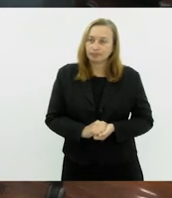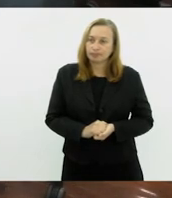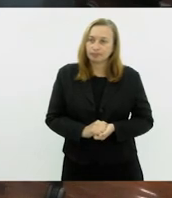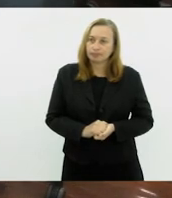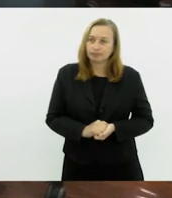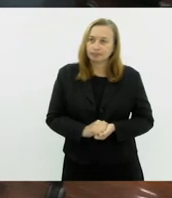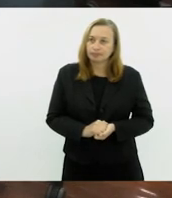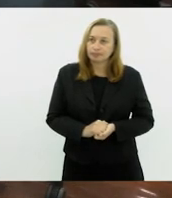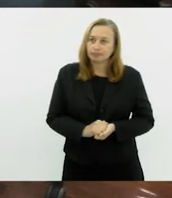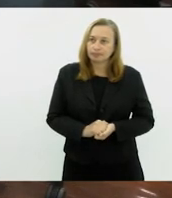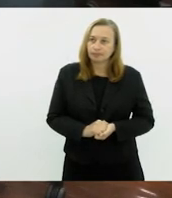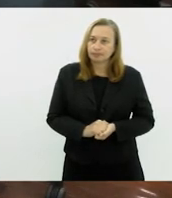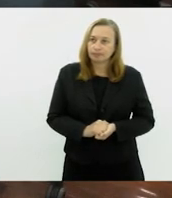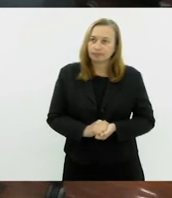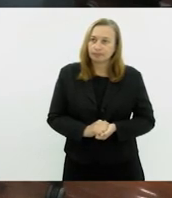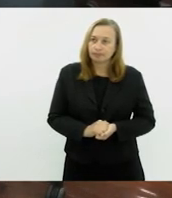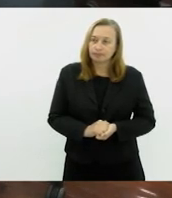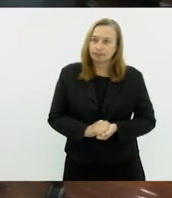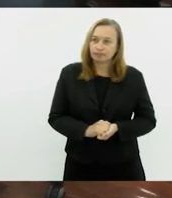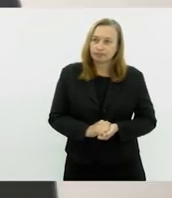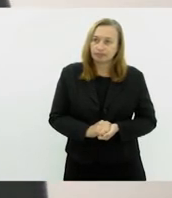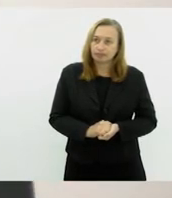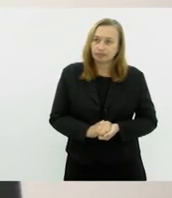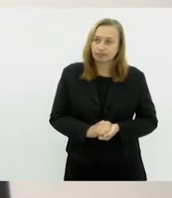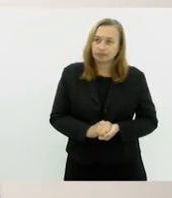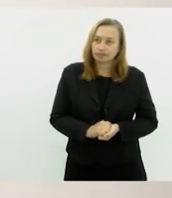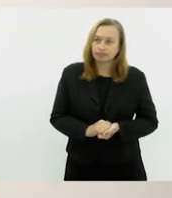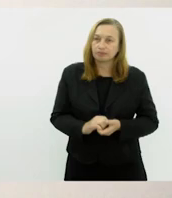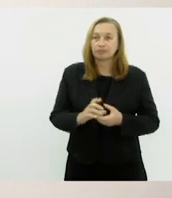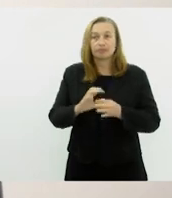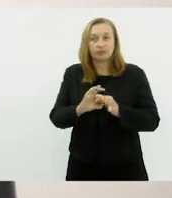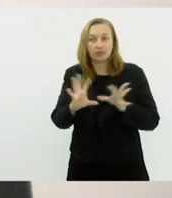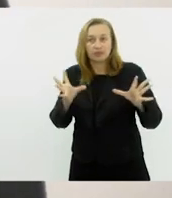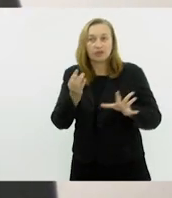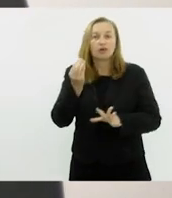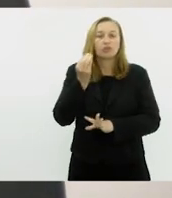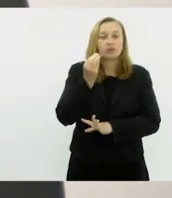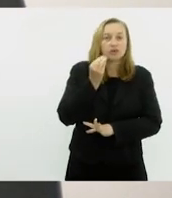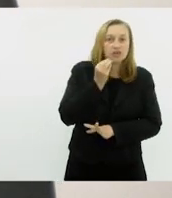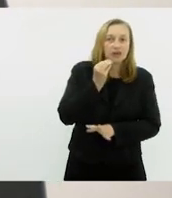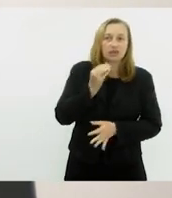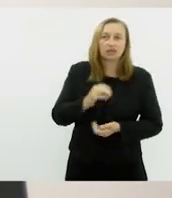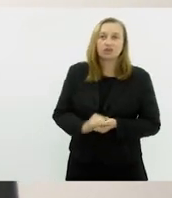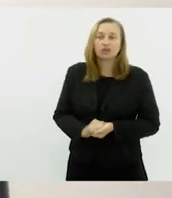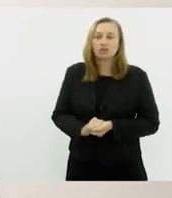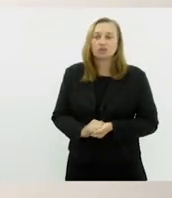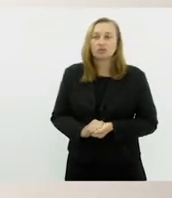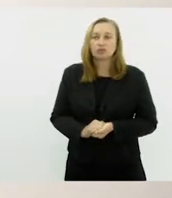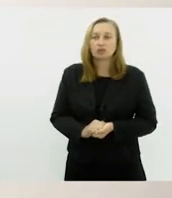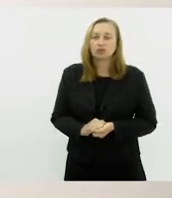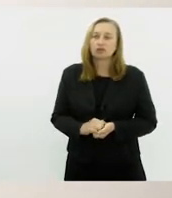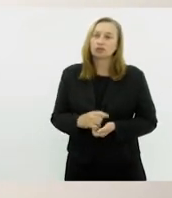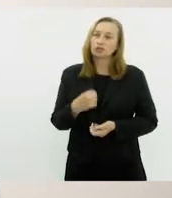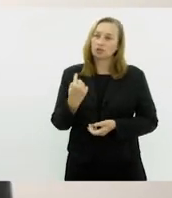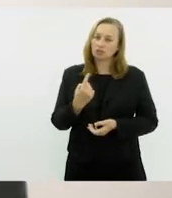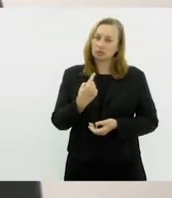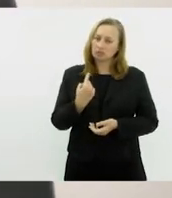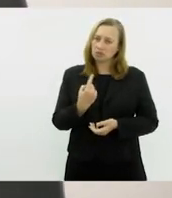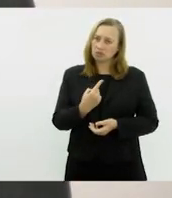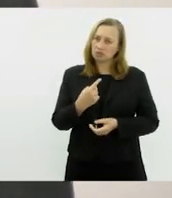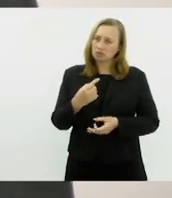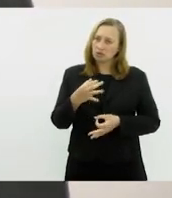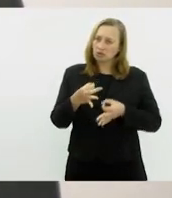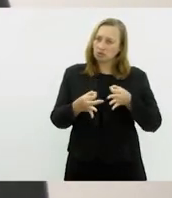de a nossa redução de danos ela é feita com liberdade e oportunidade mas somos julgados e